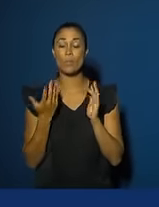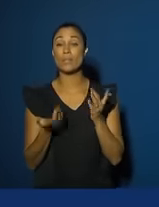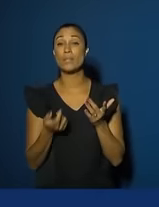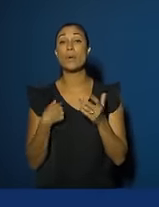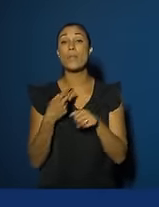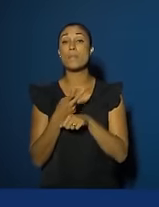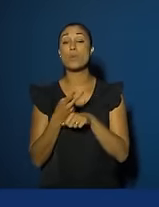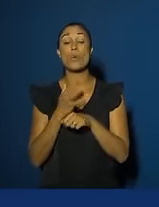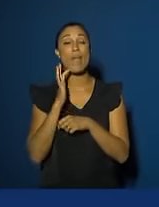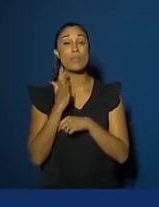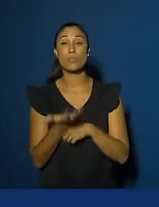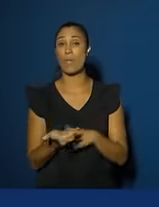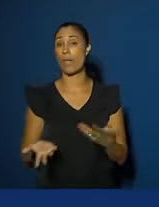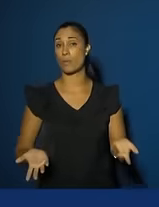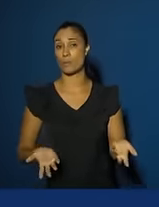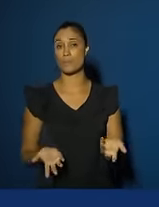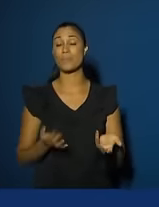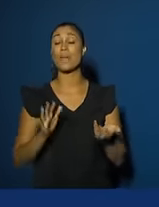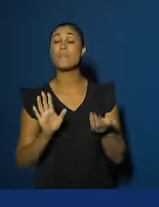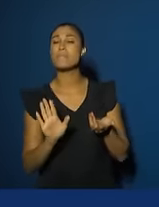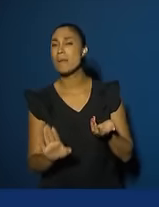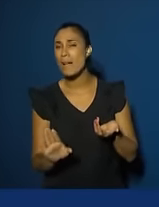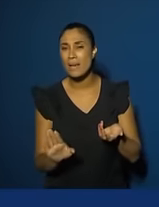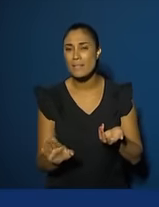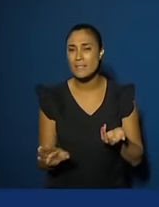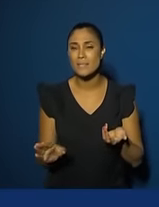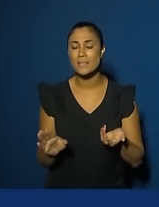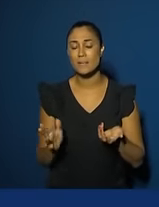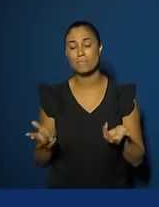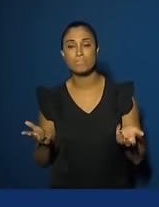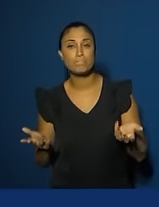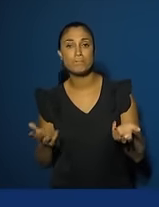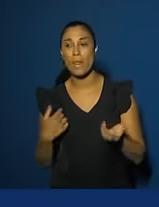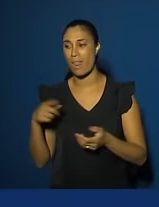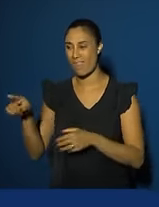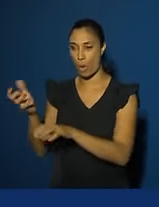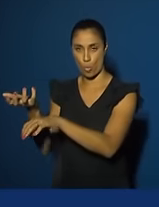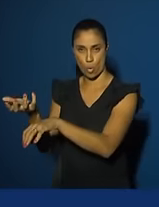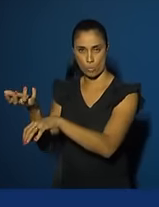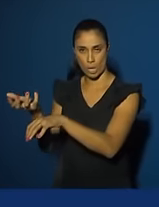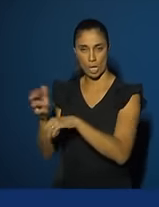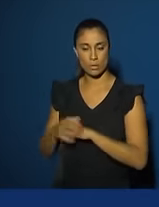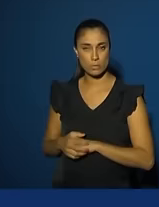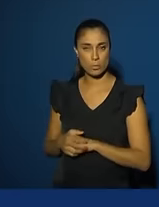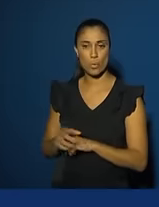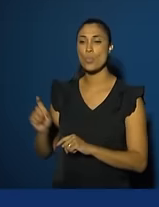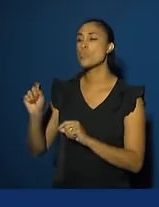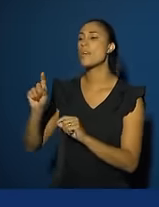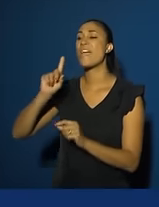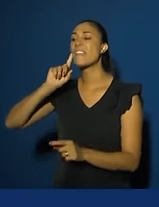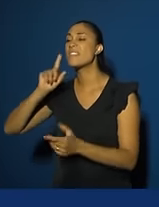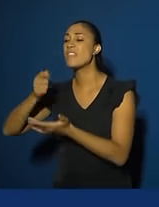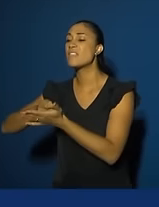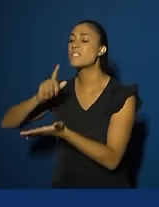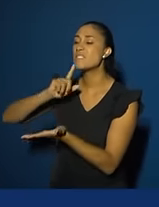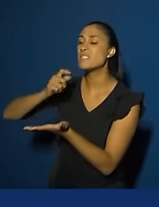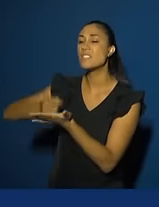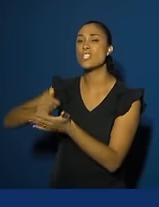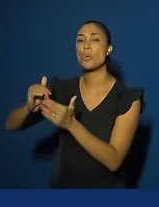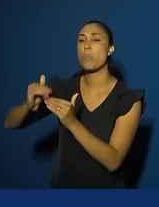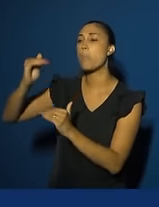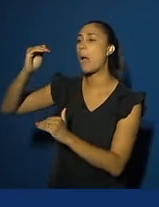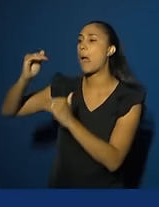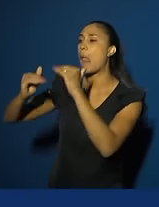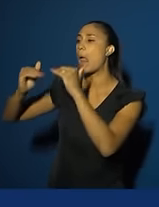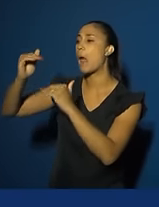e buscar o resultado mas o o congresso quem que define o patamar